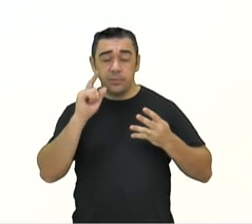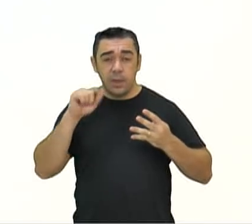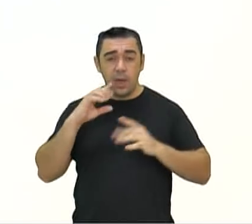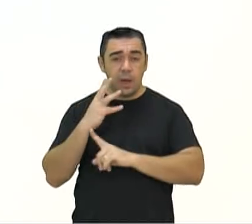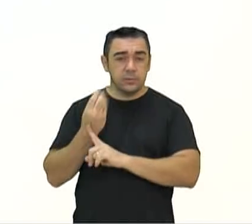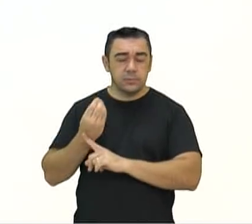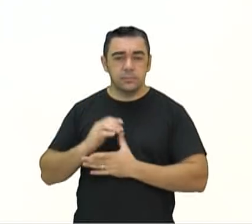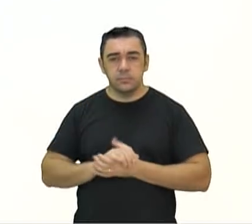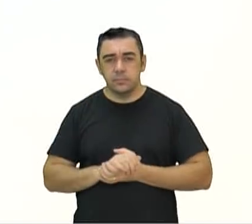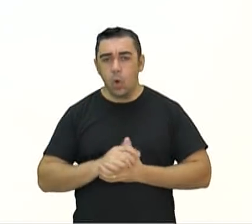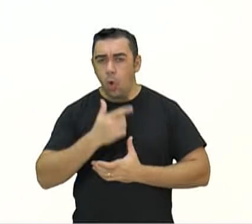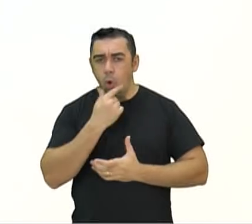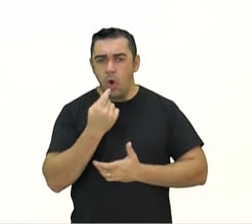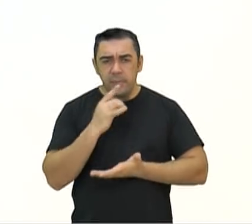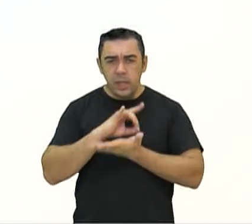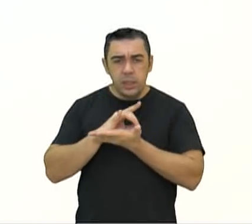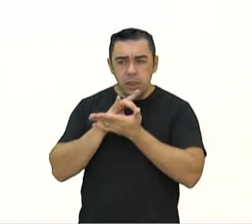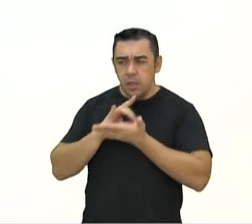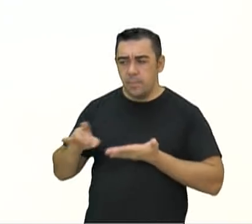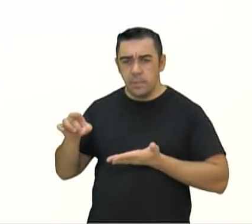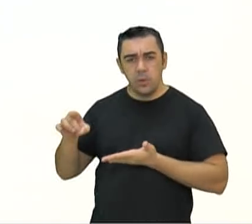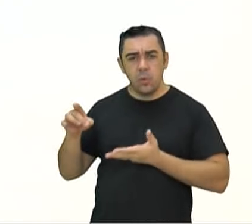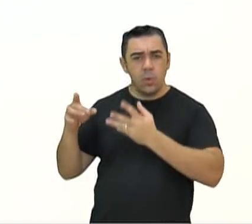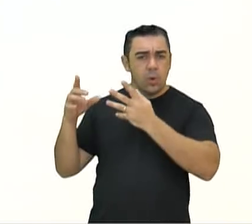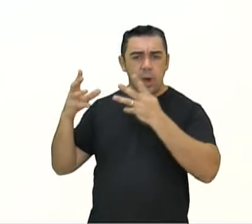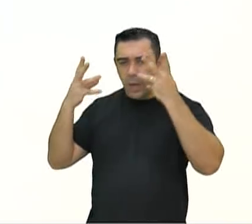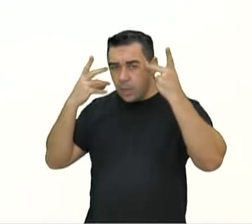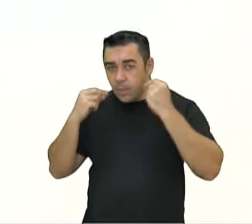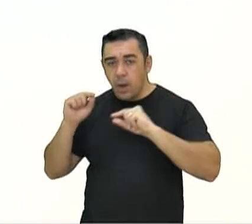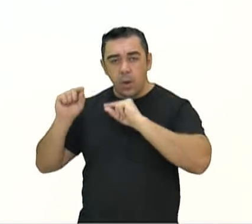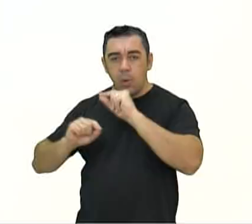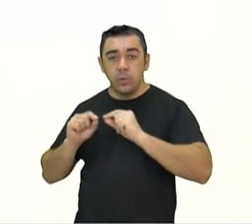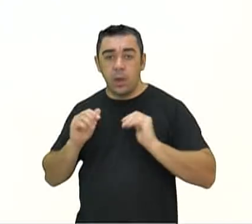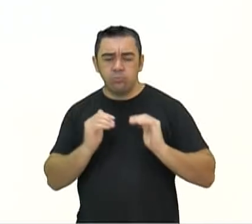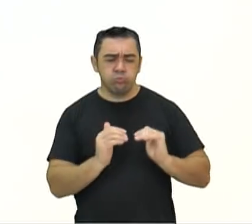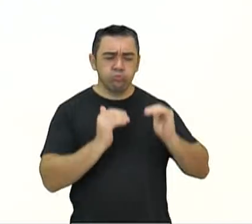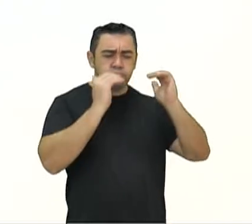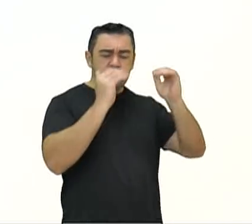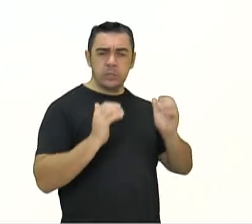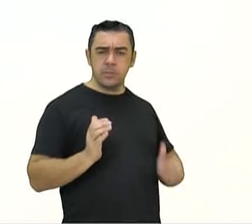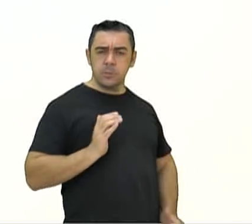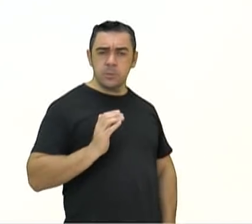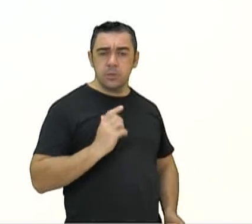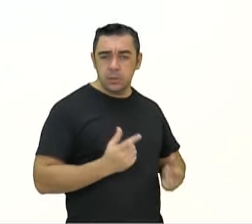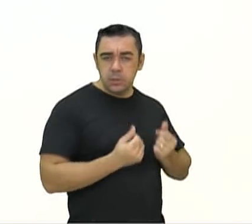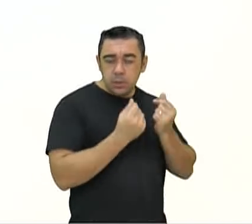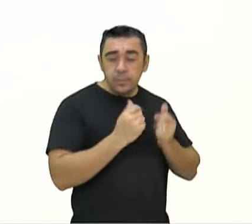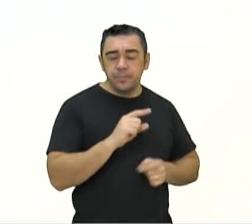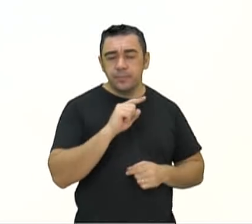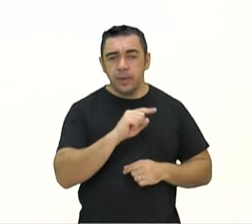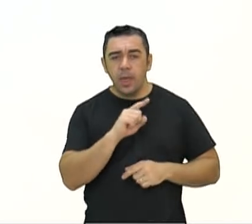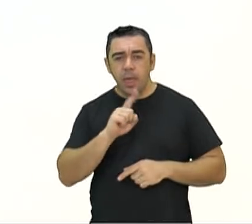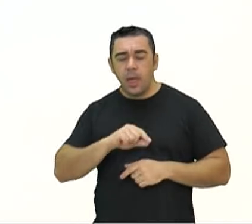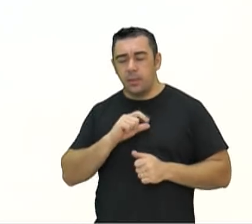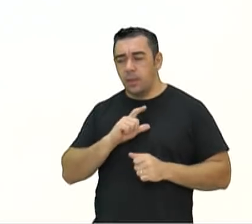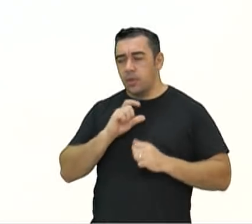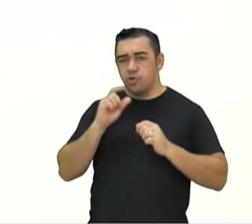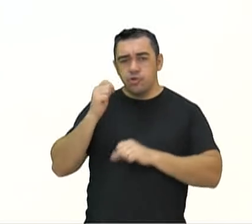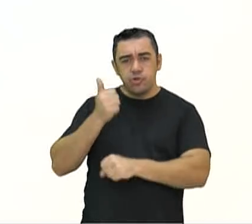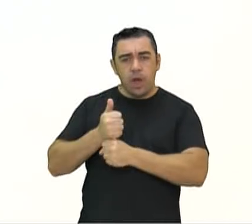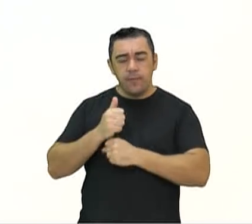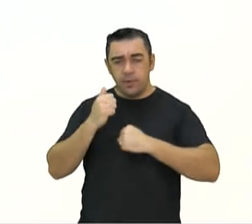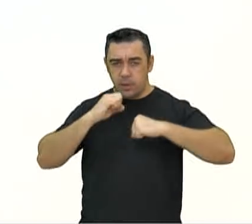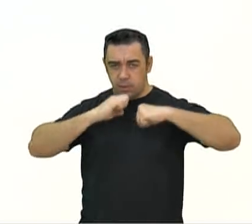barão, inimigo dos animais, seria a personificação da elite, um dos detentores dos meios de produção.